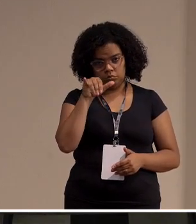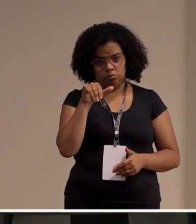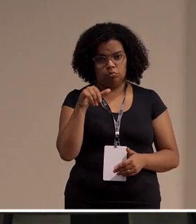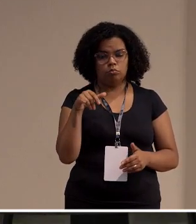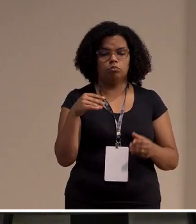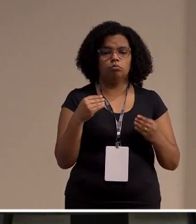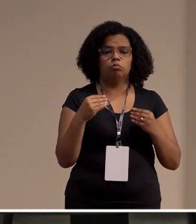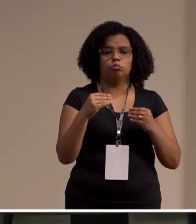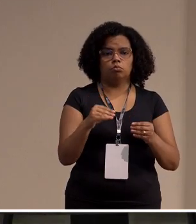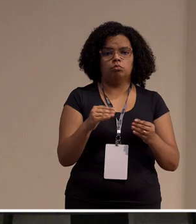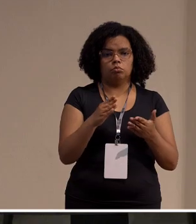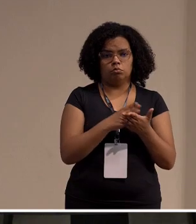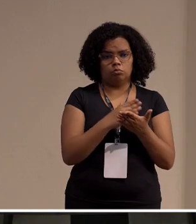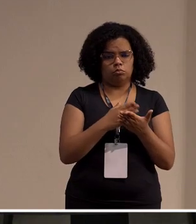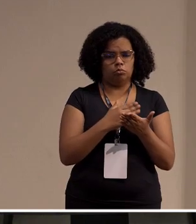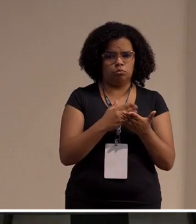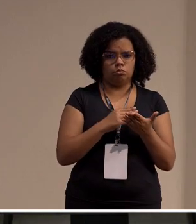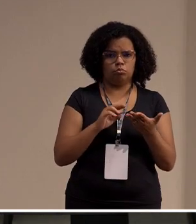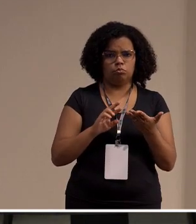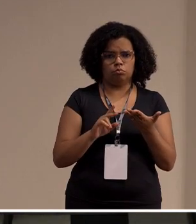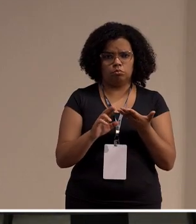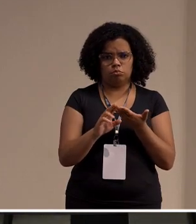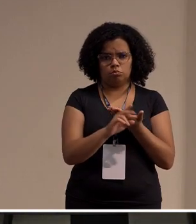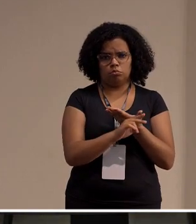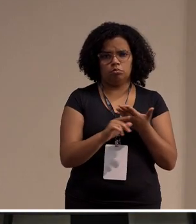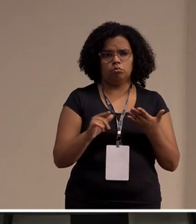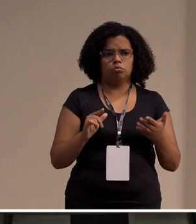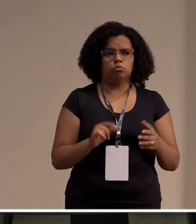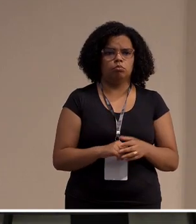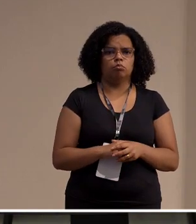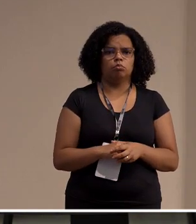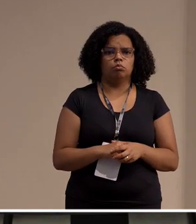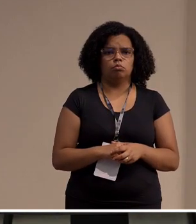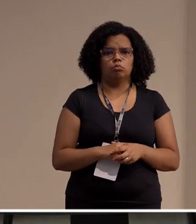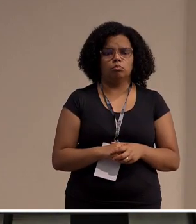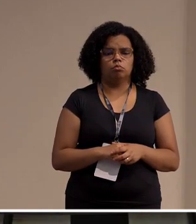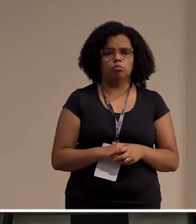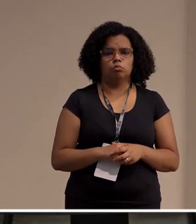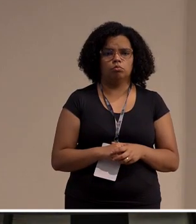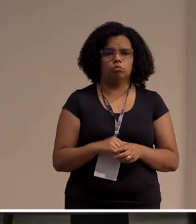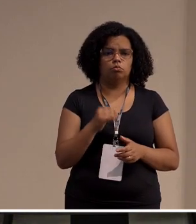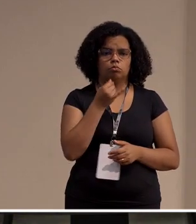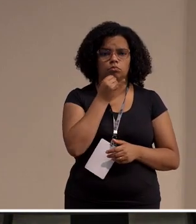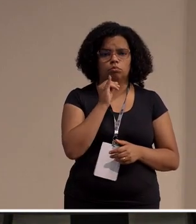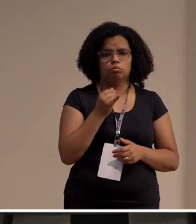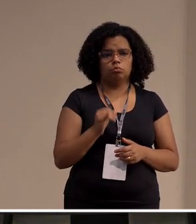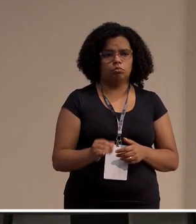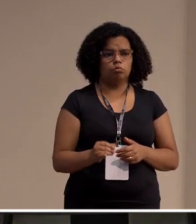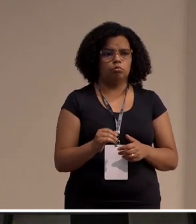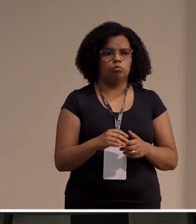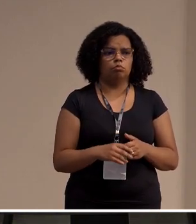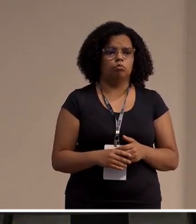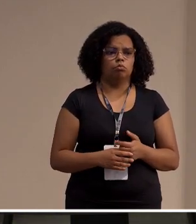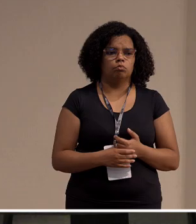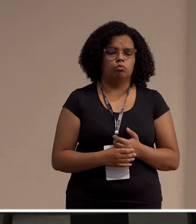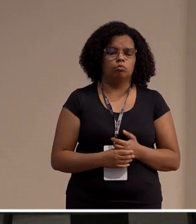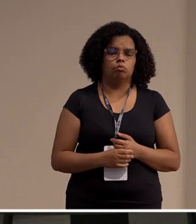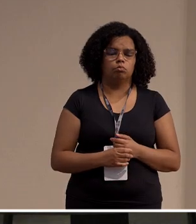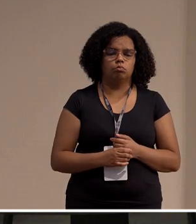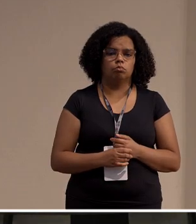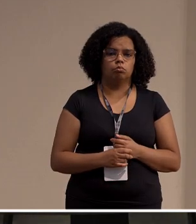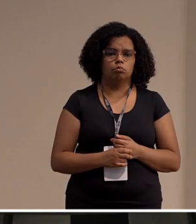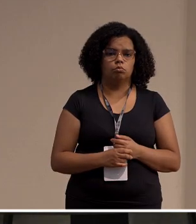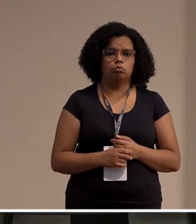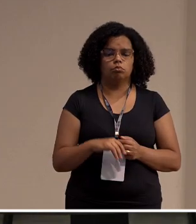que ele falasse um pouco, Sueño los Gauchoides com Ambos Elétricos, que é em cima do título do Blade Runner. E